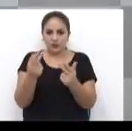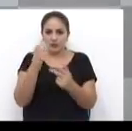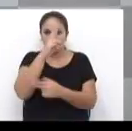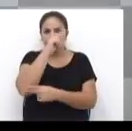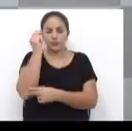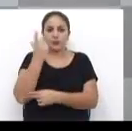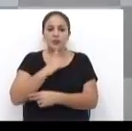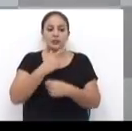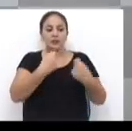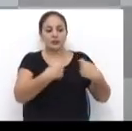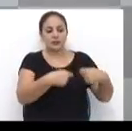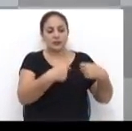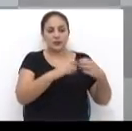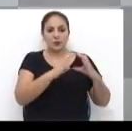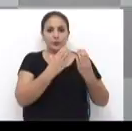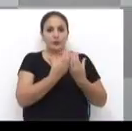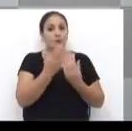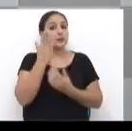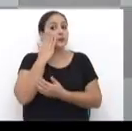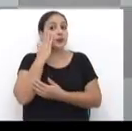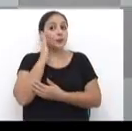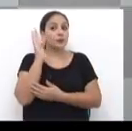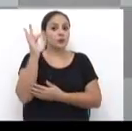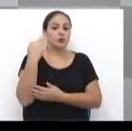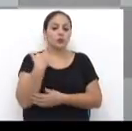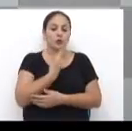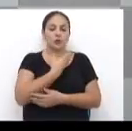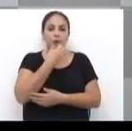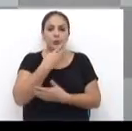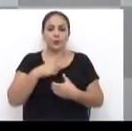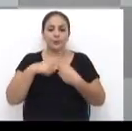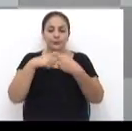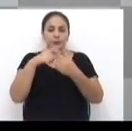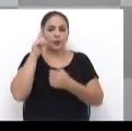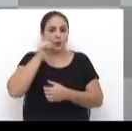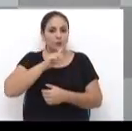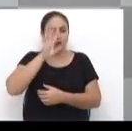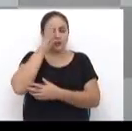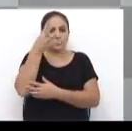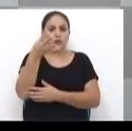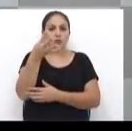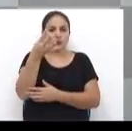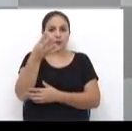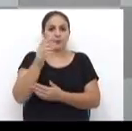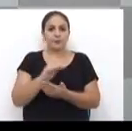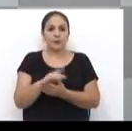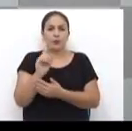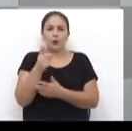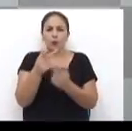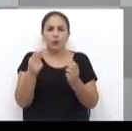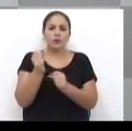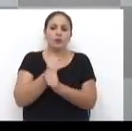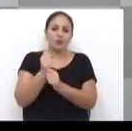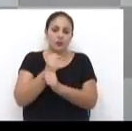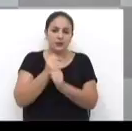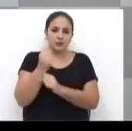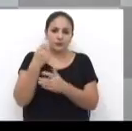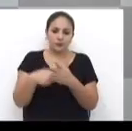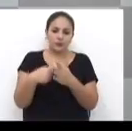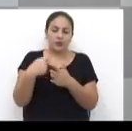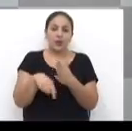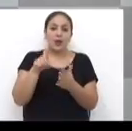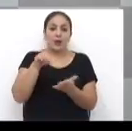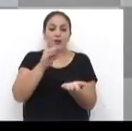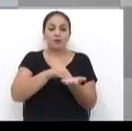fazer uma boa parceria e resolver um imbróglio que dura há muito tempo que é a falta de área para a prática de diversos